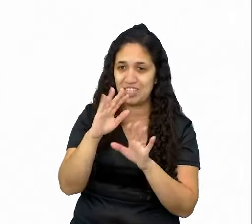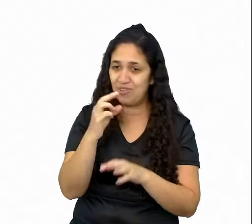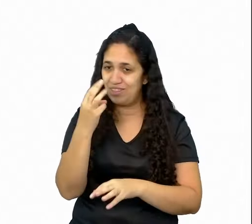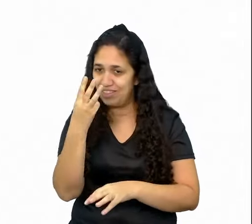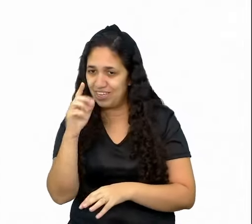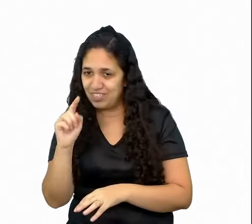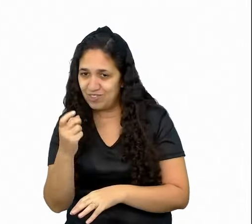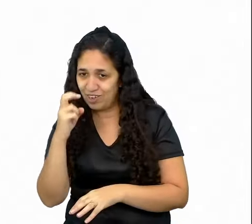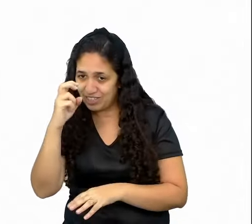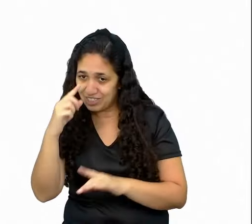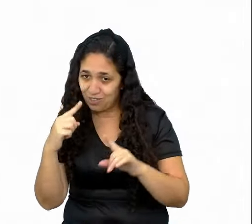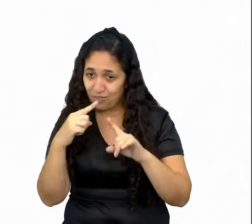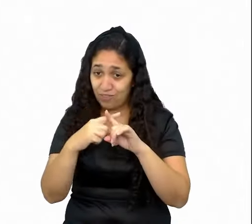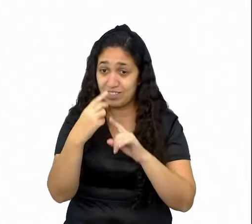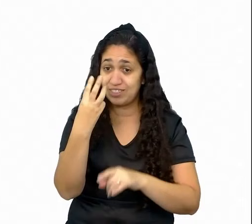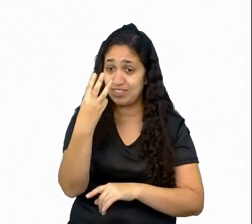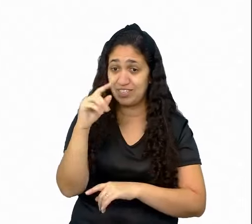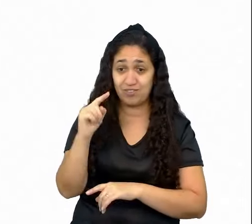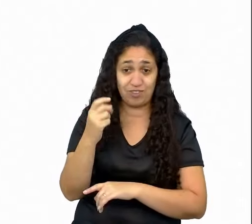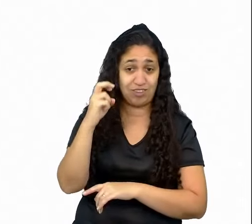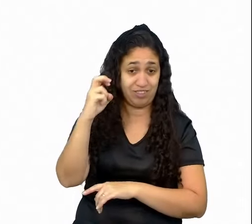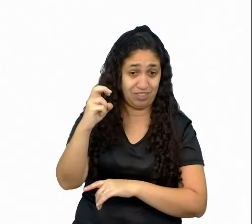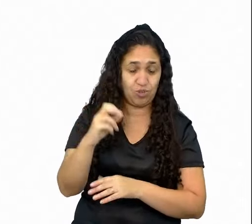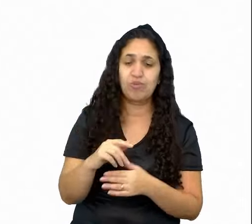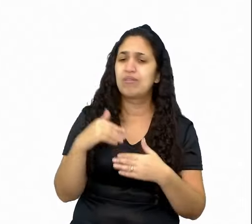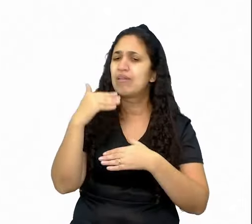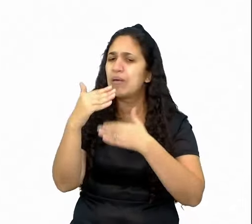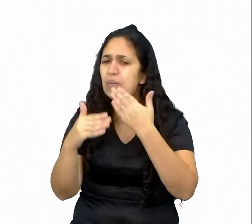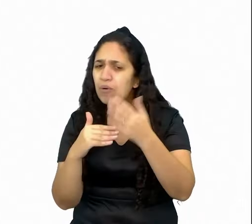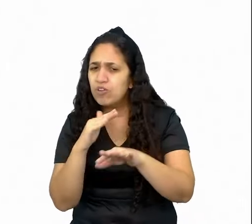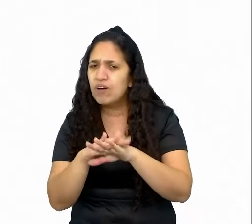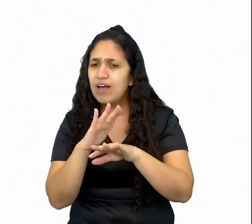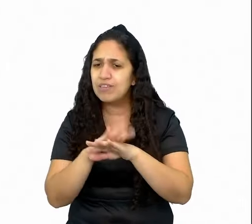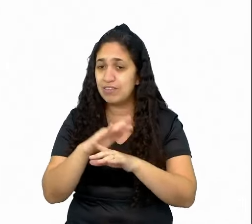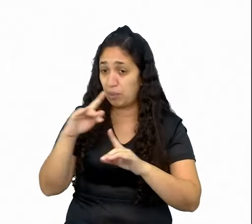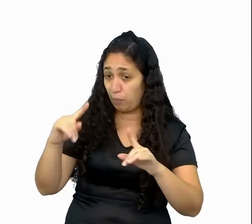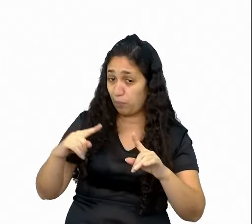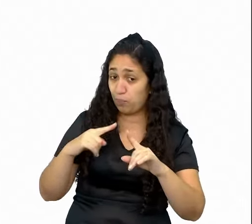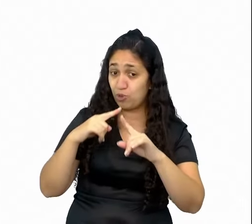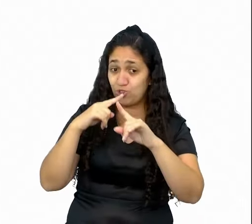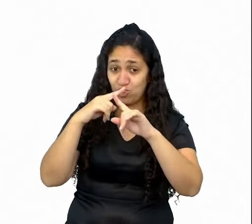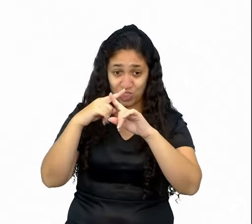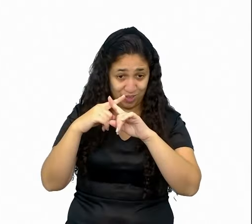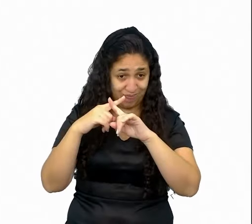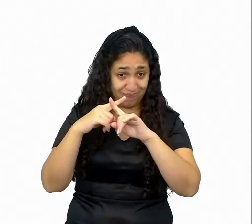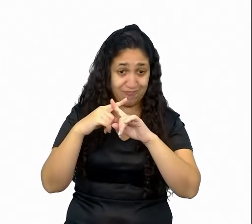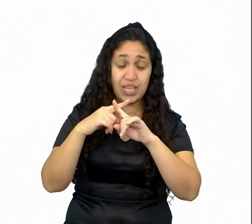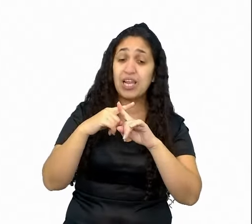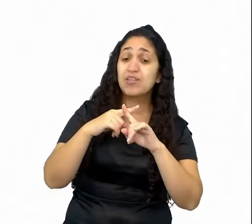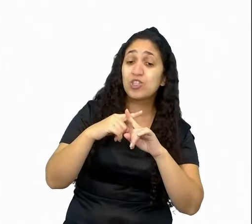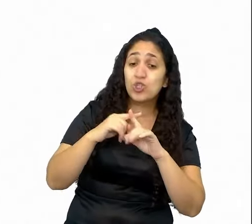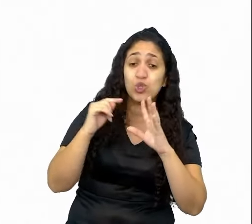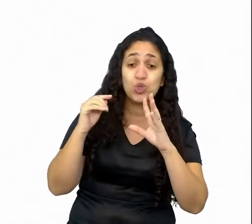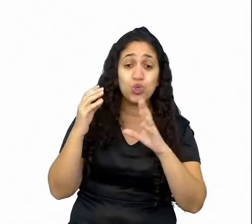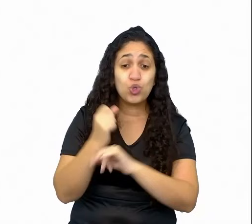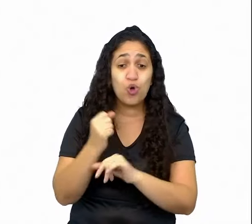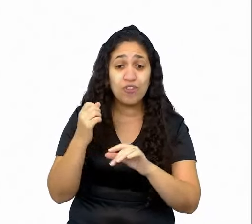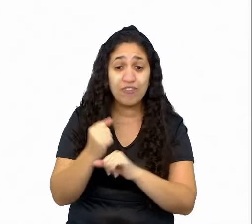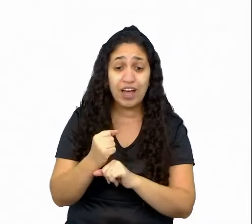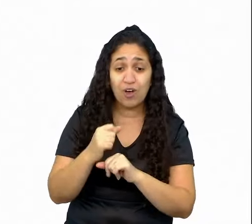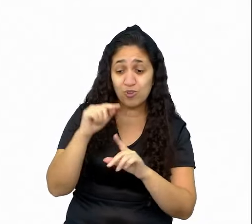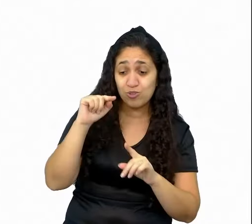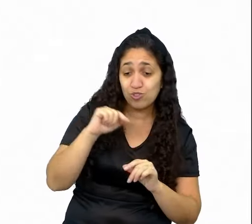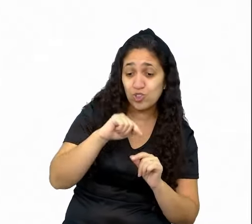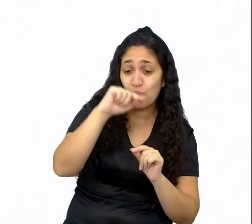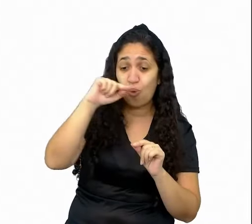o 3,5, tá? Aí eu tenho que fazer o quê? Multiplicar essa área pelo total de quadradinhos, né, pretos que